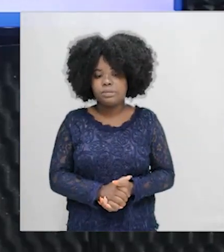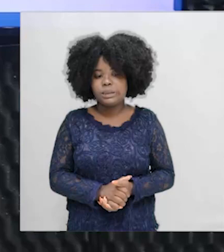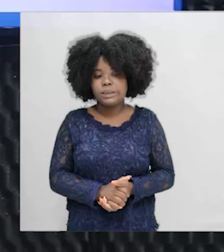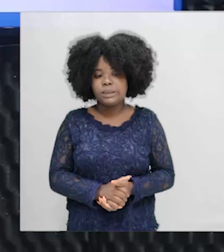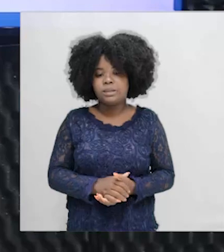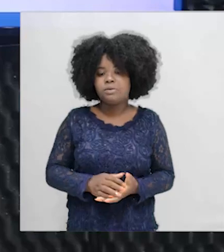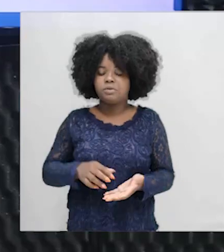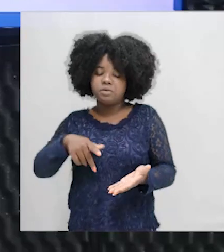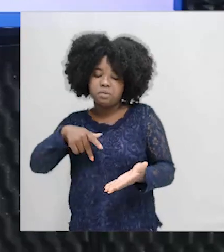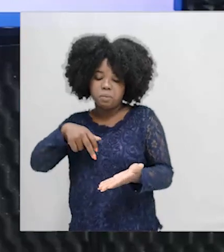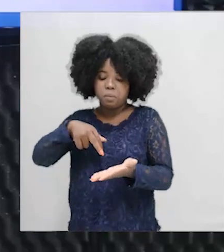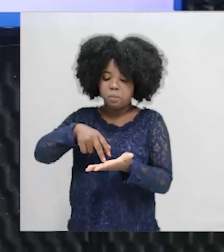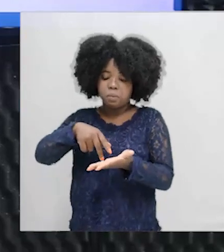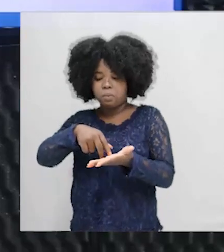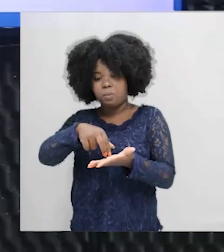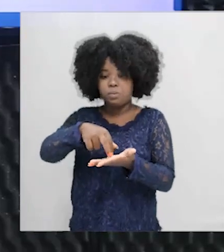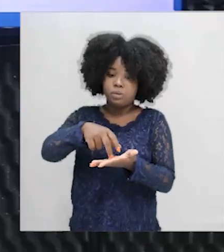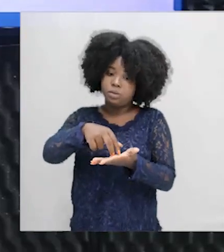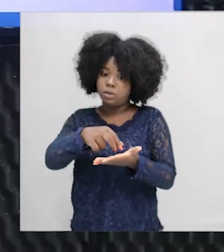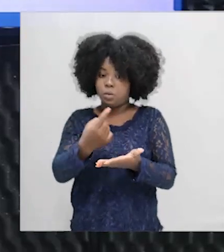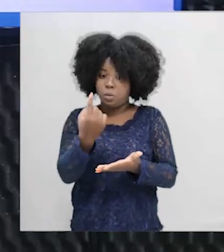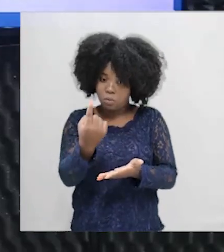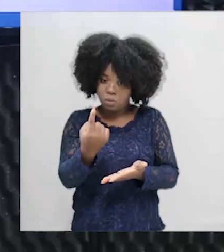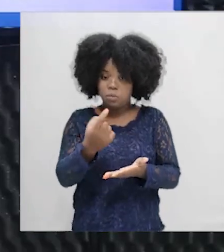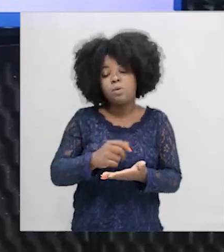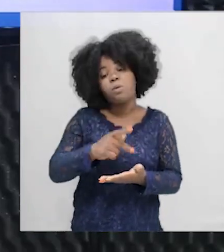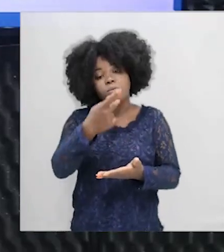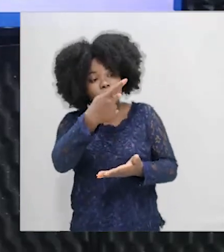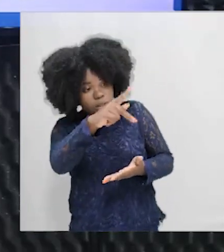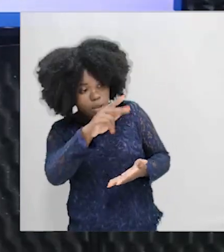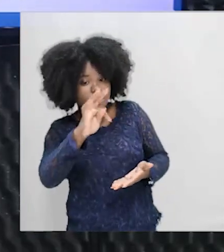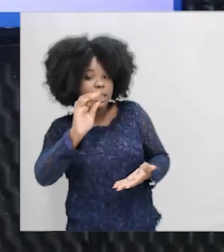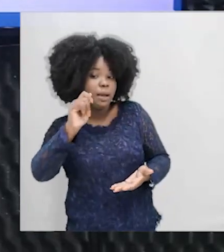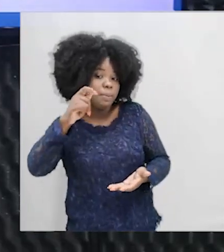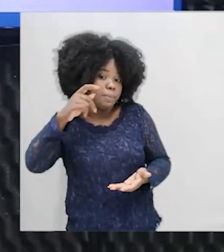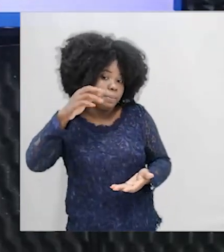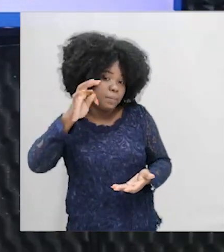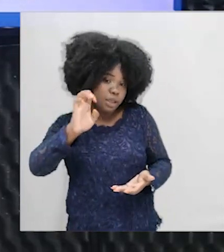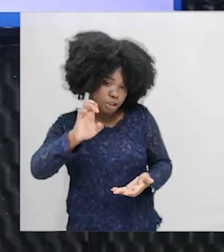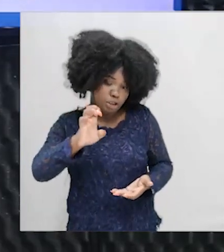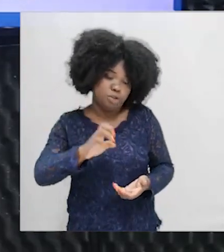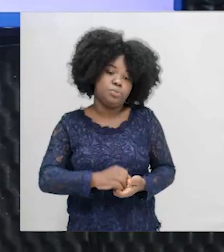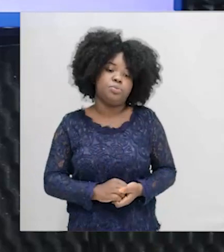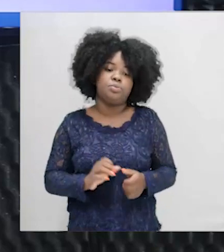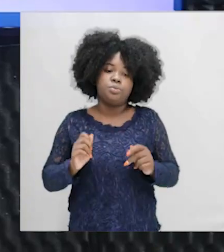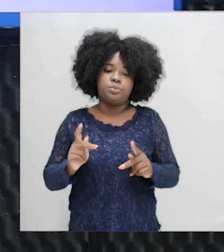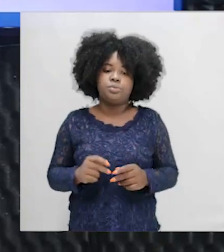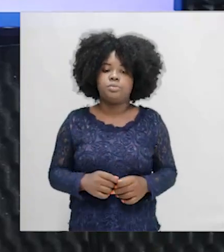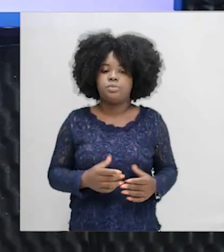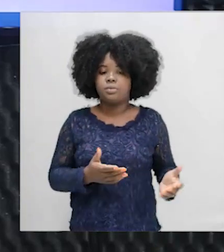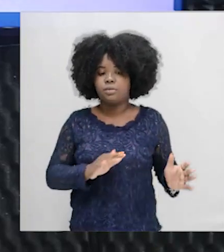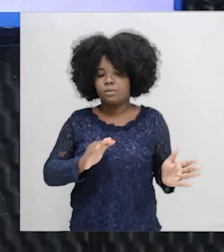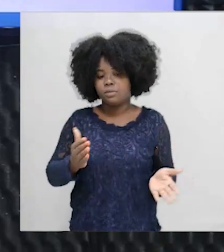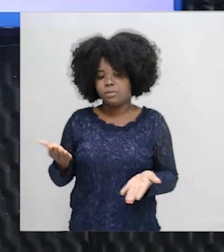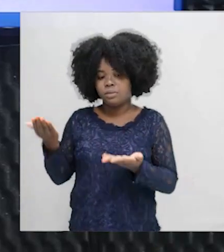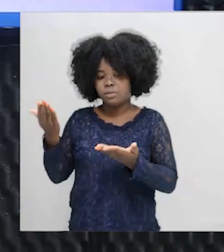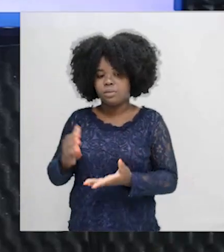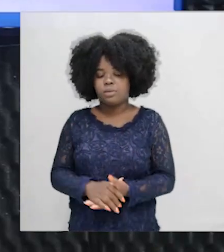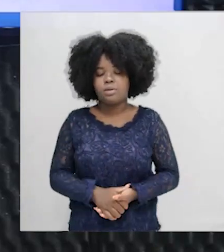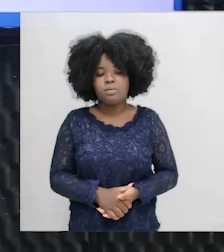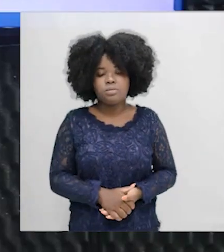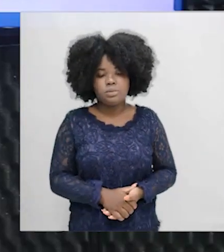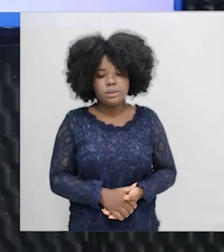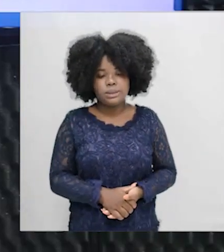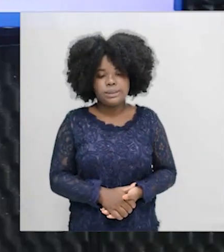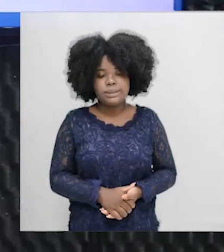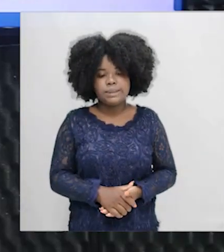com um tapete, você vai andar com o seu tapete. O tapete. Olha que interessante, né? Tapetes, brocados, sedas passaram a ser